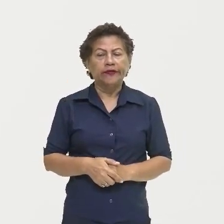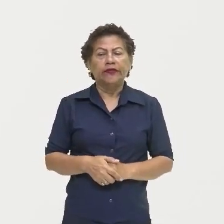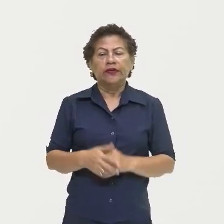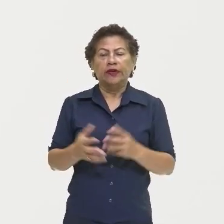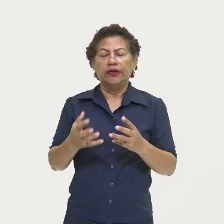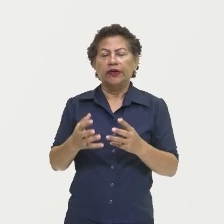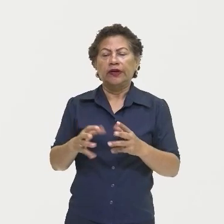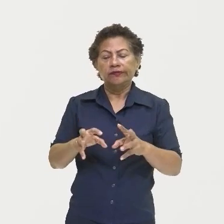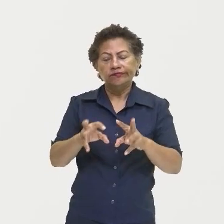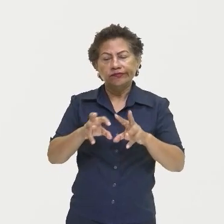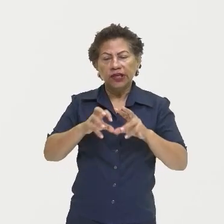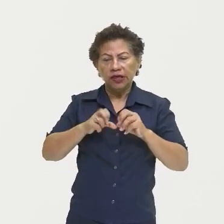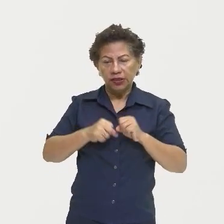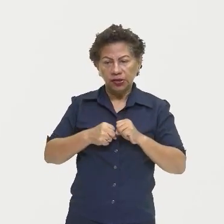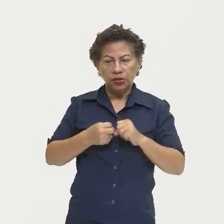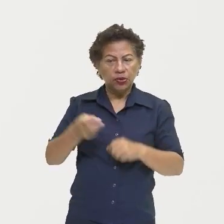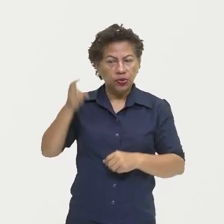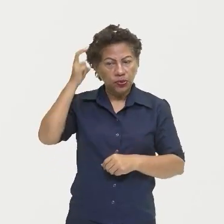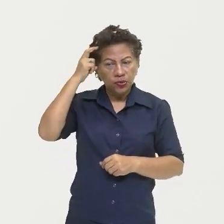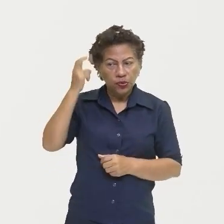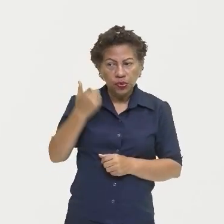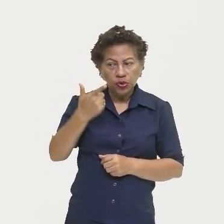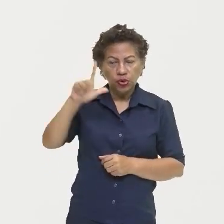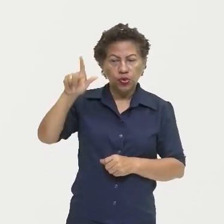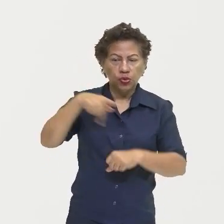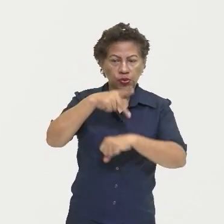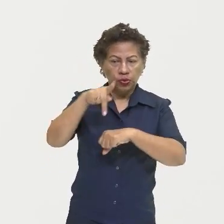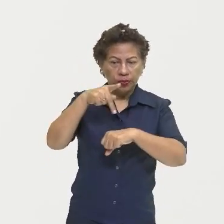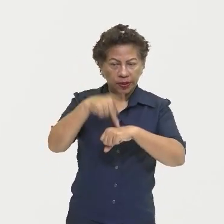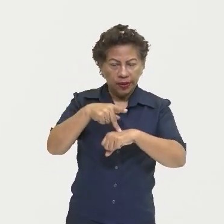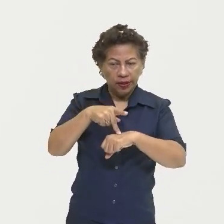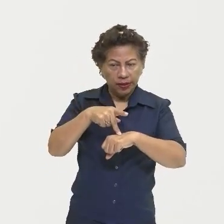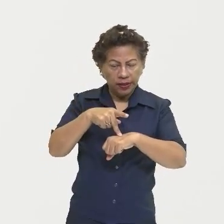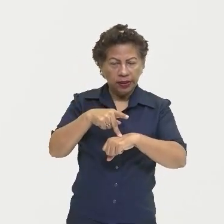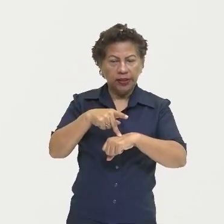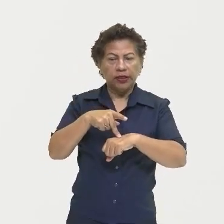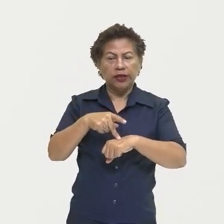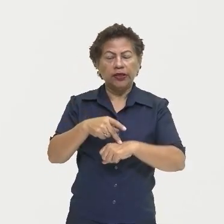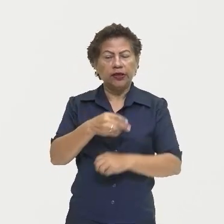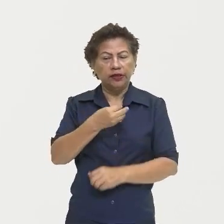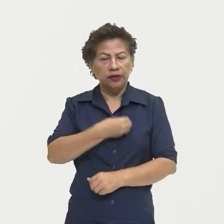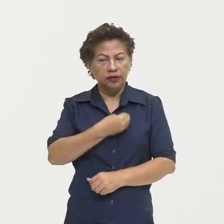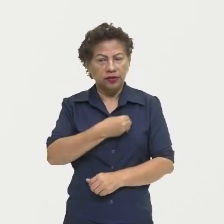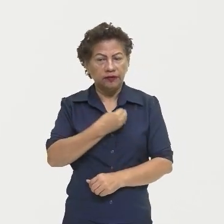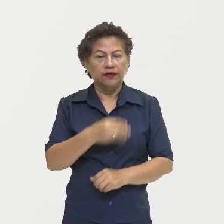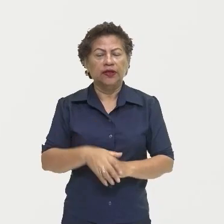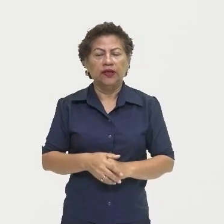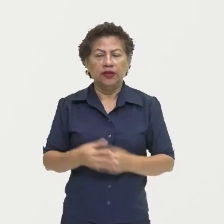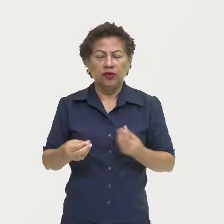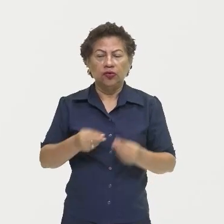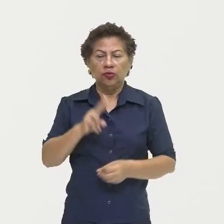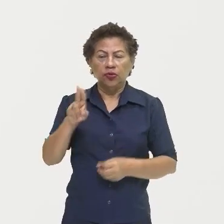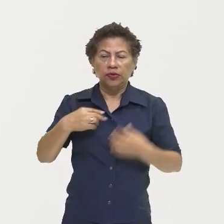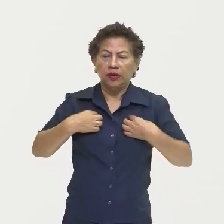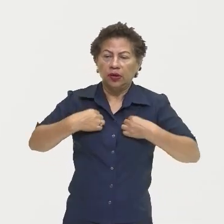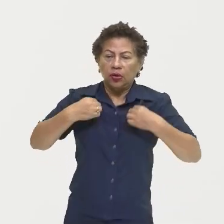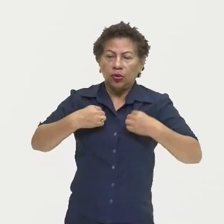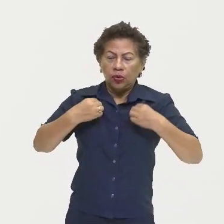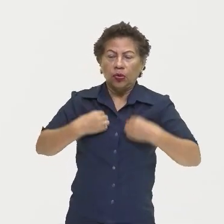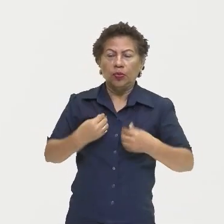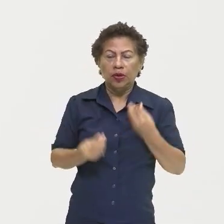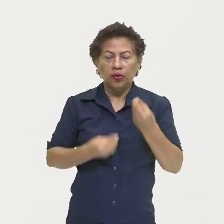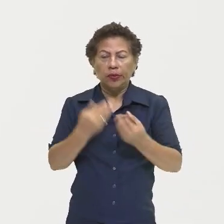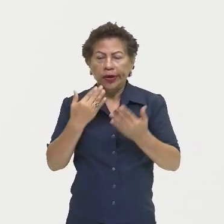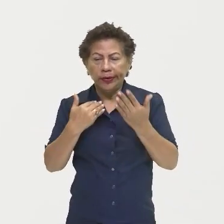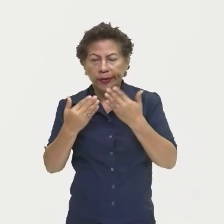ali, utilizar, na verdade, da cultura de um outro país no nosso estilo de vida, né? Seja ele na nossa roupa, no que a gente está ali comendo,